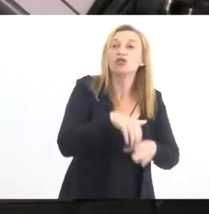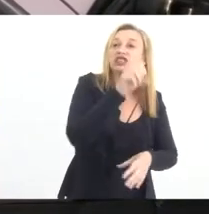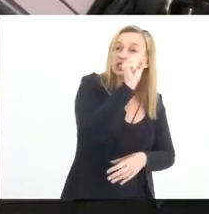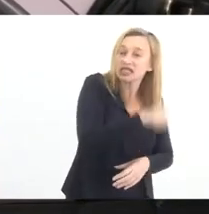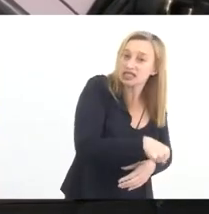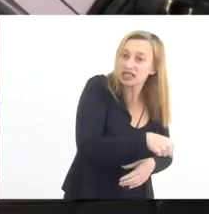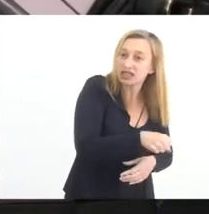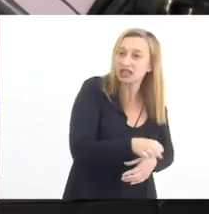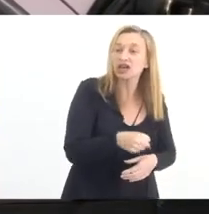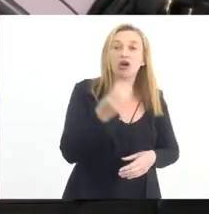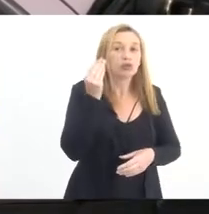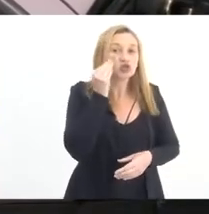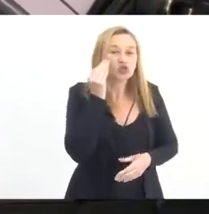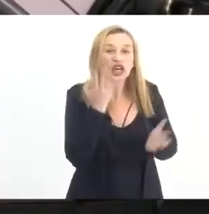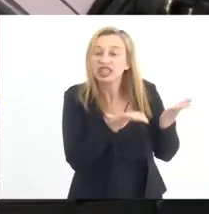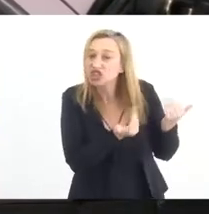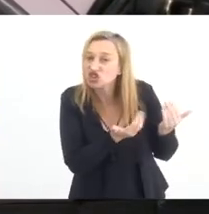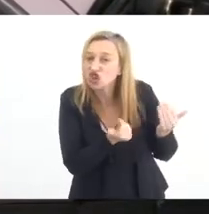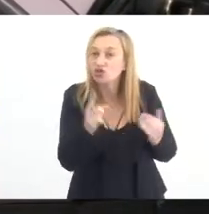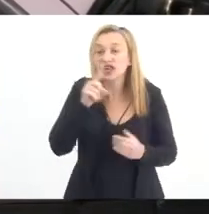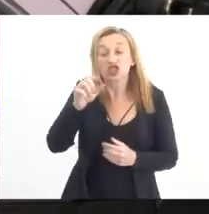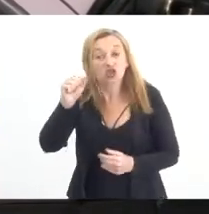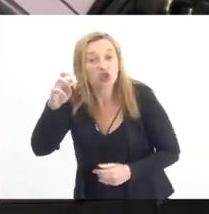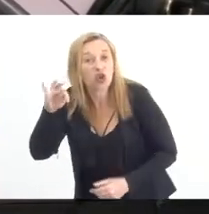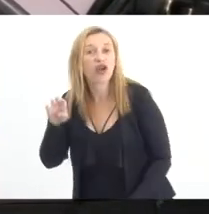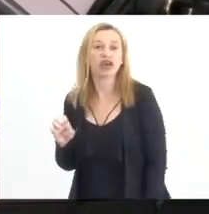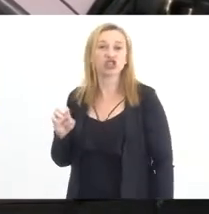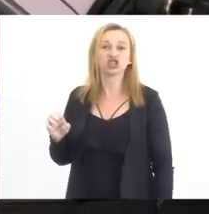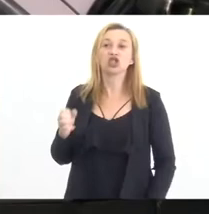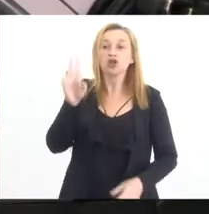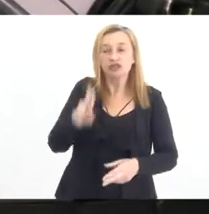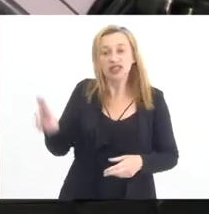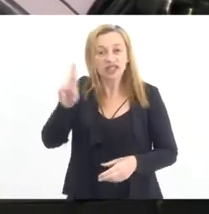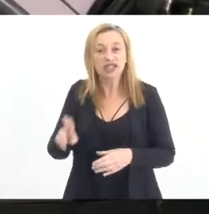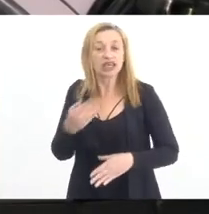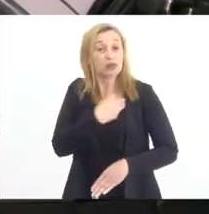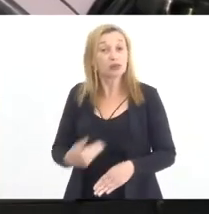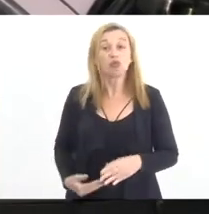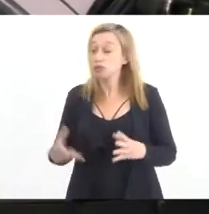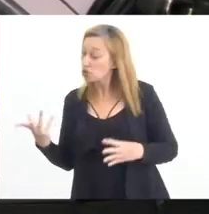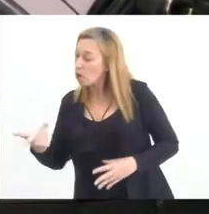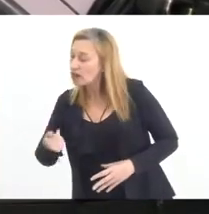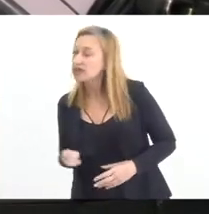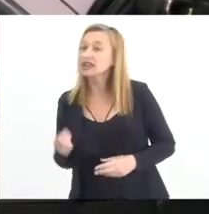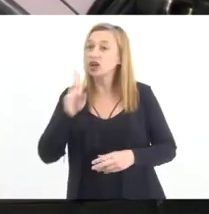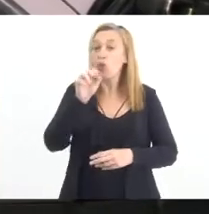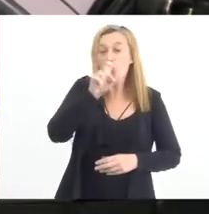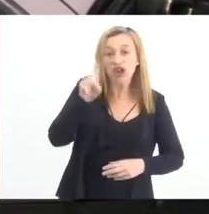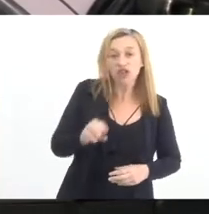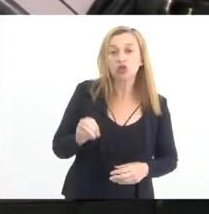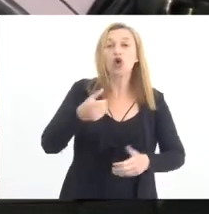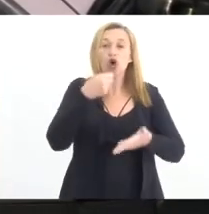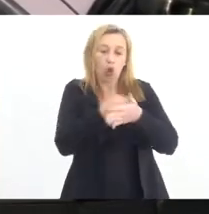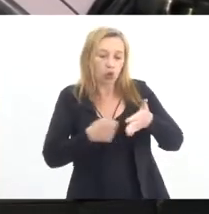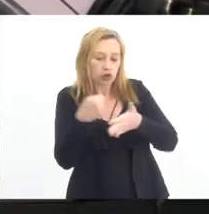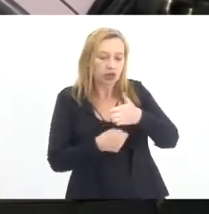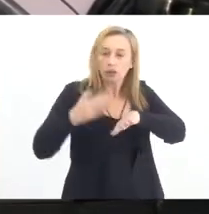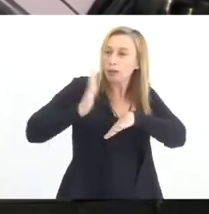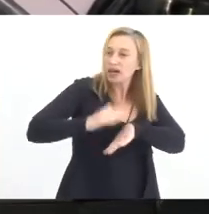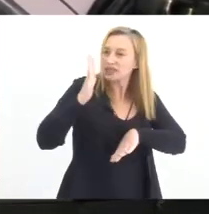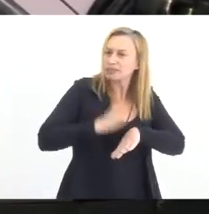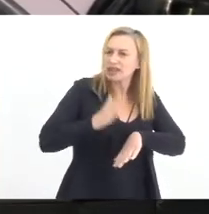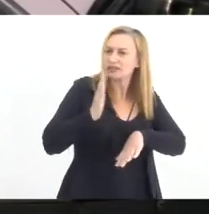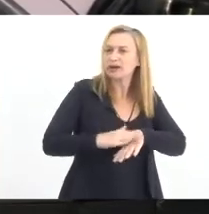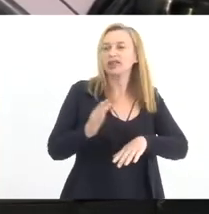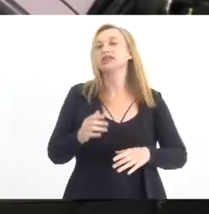de dar oportunidade ao jovem da Zona Oeste de fazer uma universidade pública de qualidade, que é o UESO, lutando cada vez mais para que